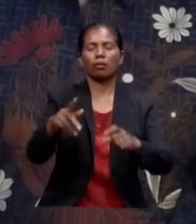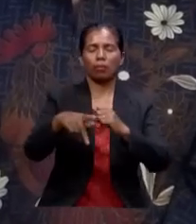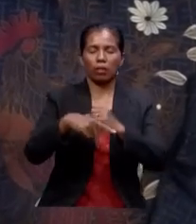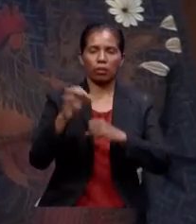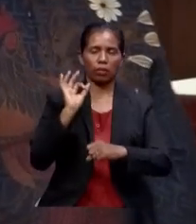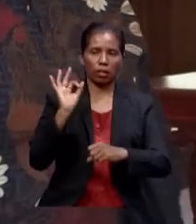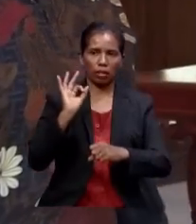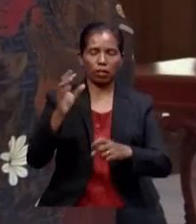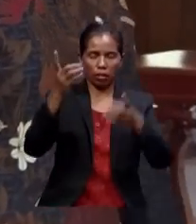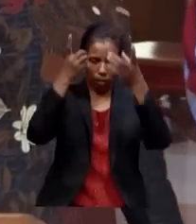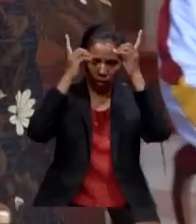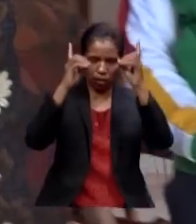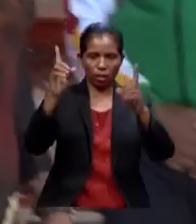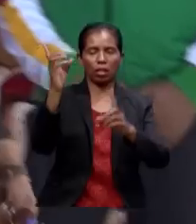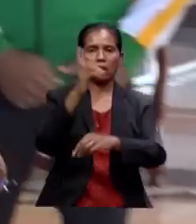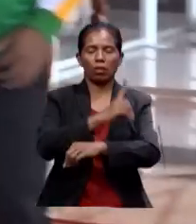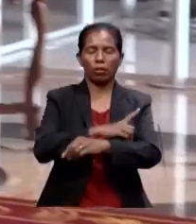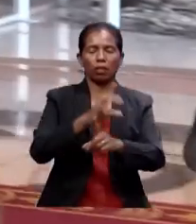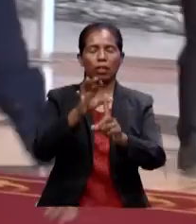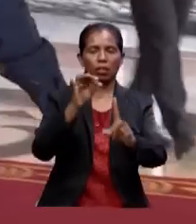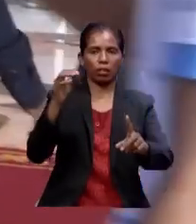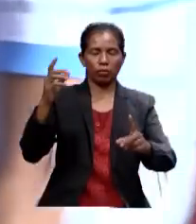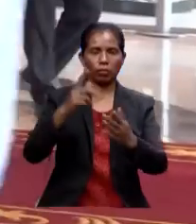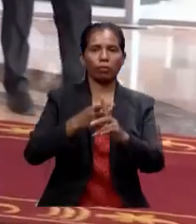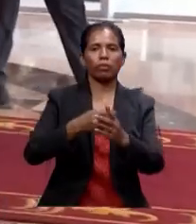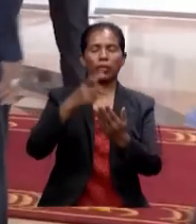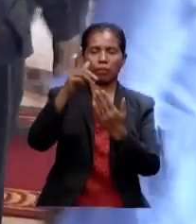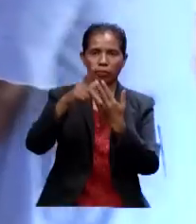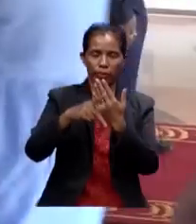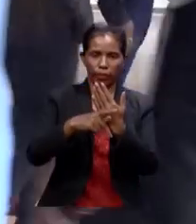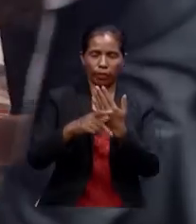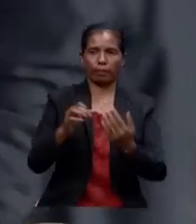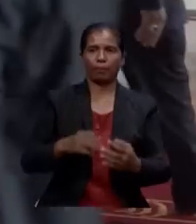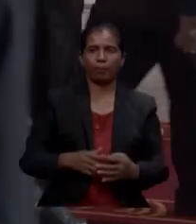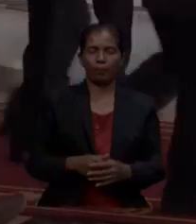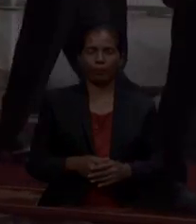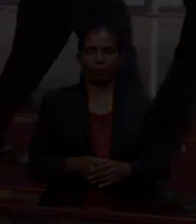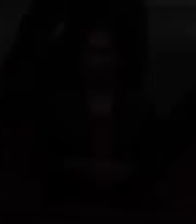decreta loron eleição parlamentar ia fulan fevereiro ne. Bem-vinda Ximenes, Jemen.